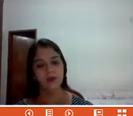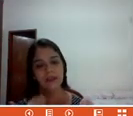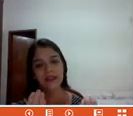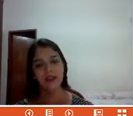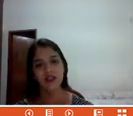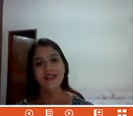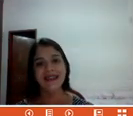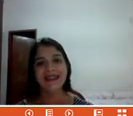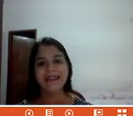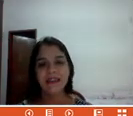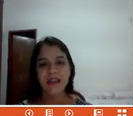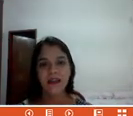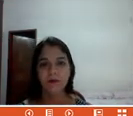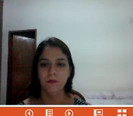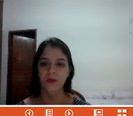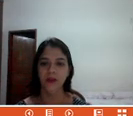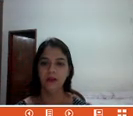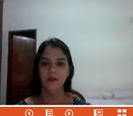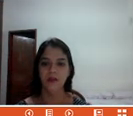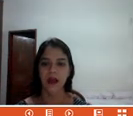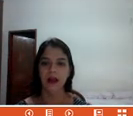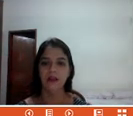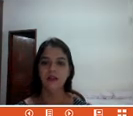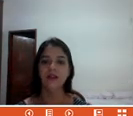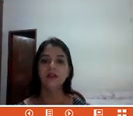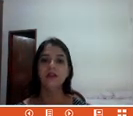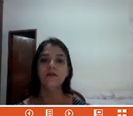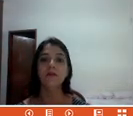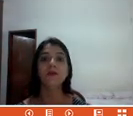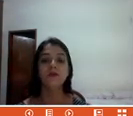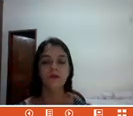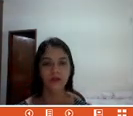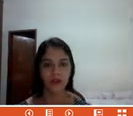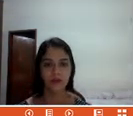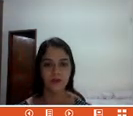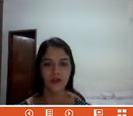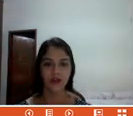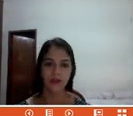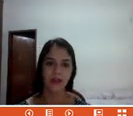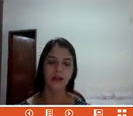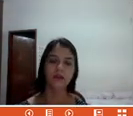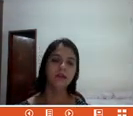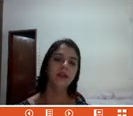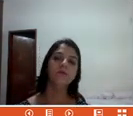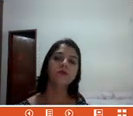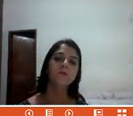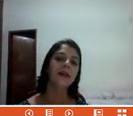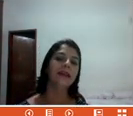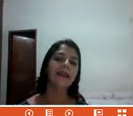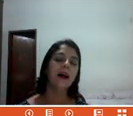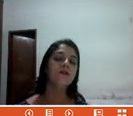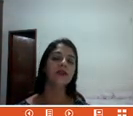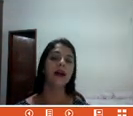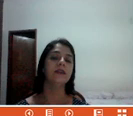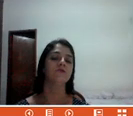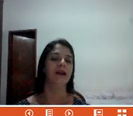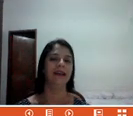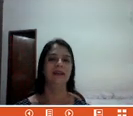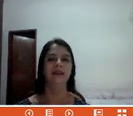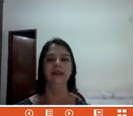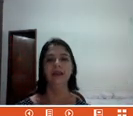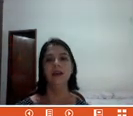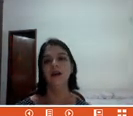as coisas que a gente necessita para poder ajudar. Às vezes nós não temos condições, né? Nós não temos um material